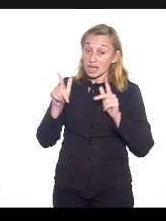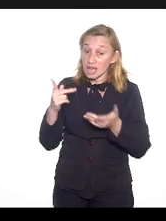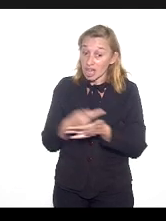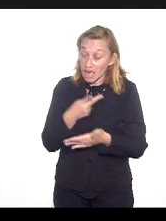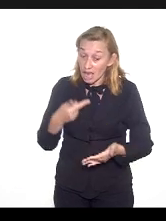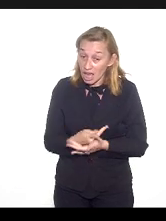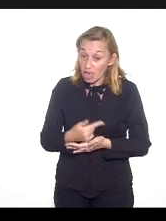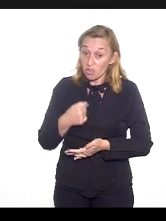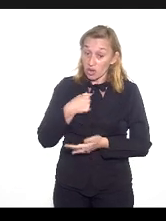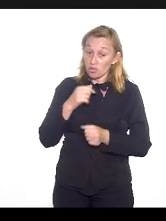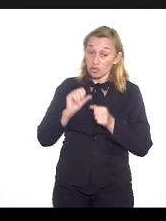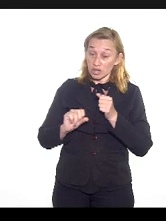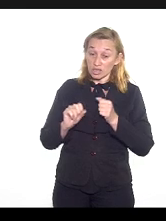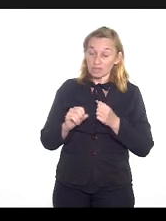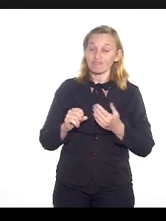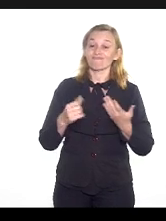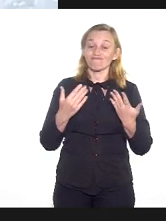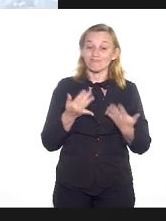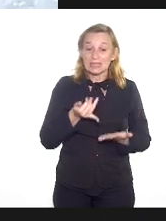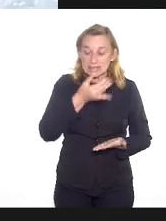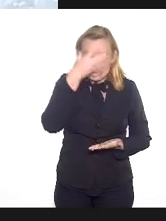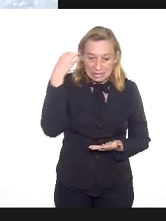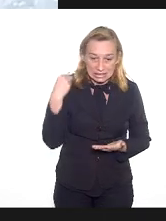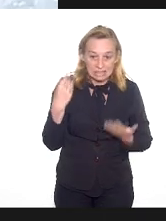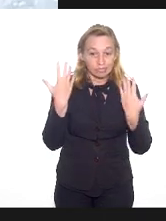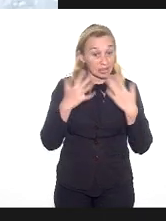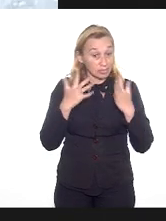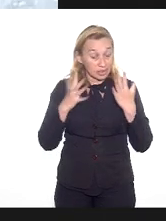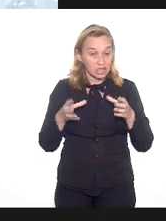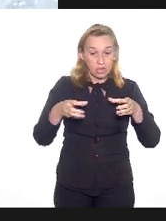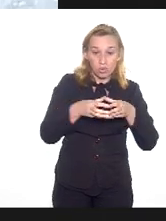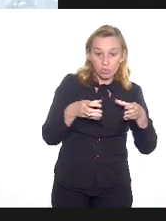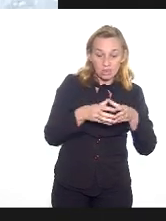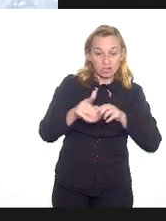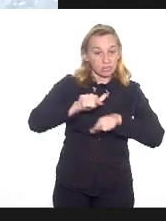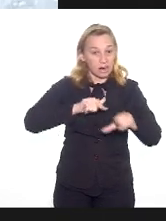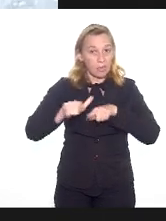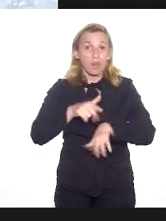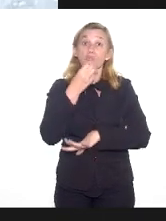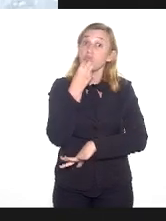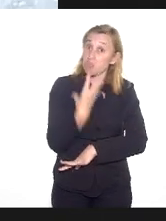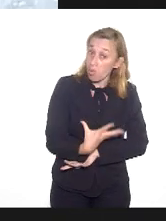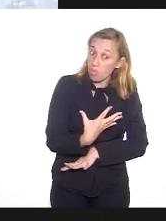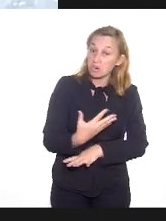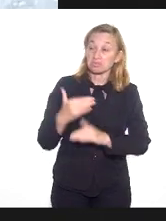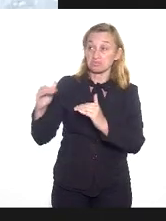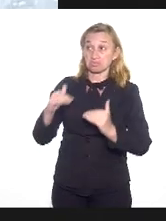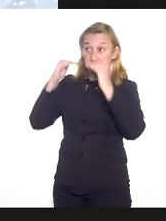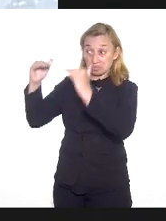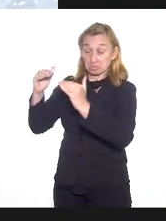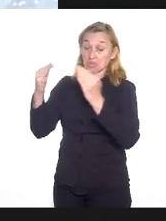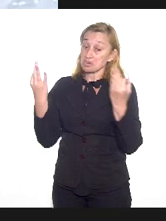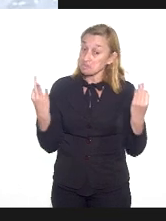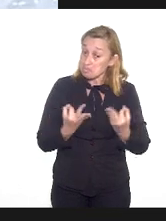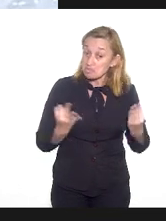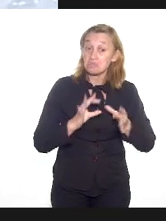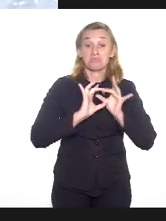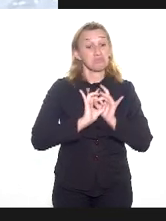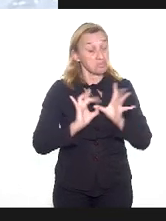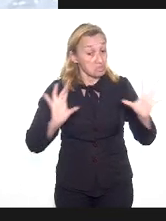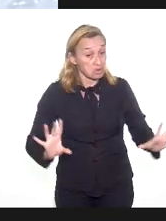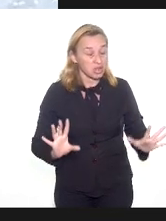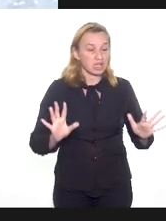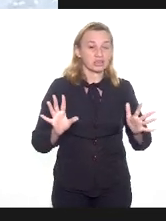de parabenizar a condução dos trabalhos pelo senhor. Foi uma condução muito boa, de excelência, muito democrática